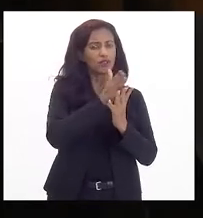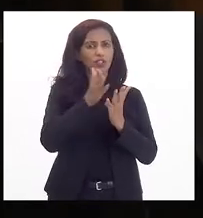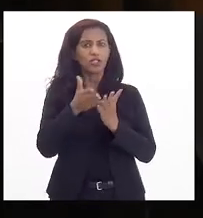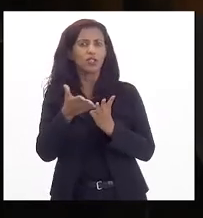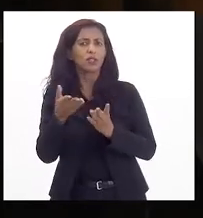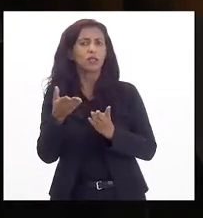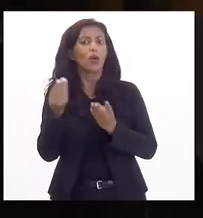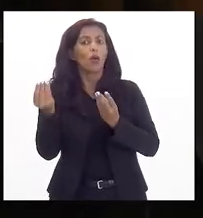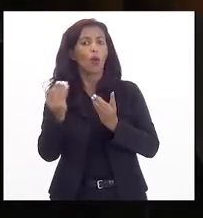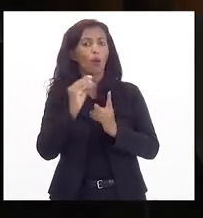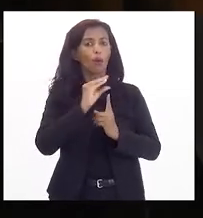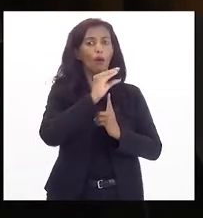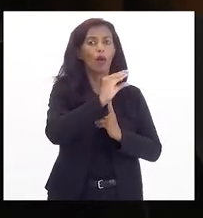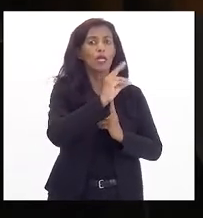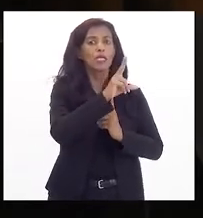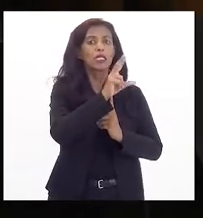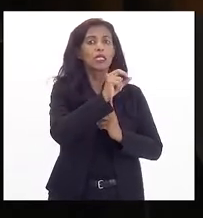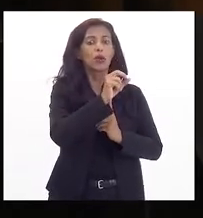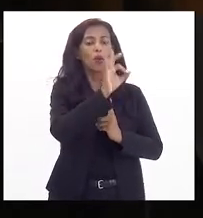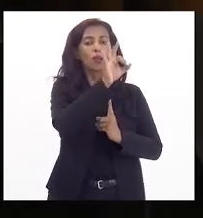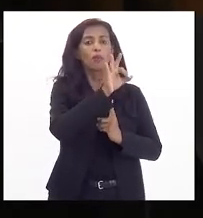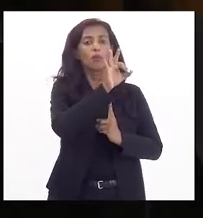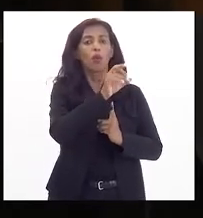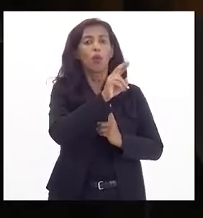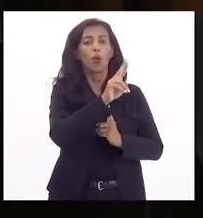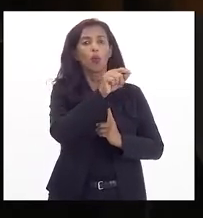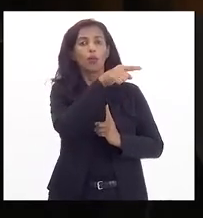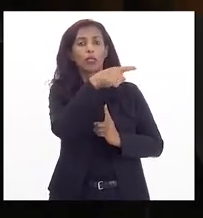proporção: 50% da União,